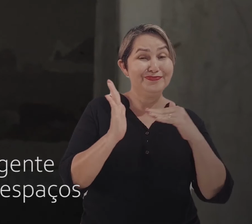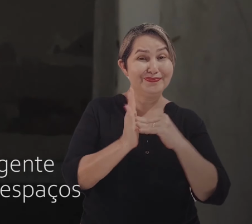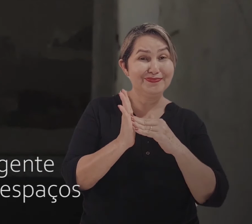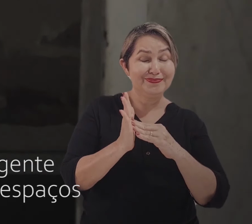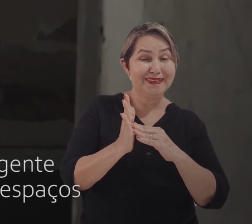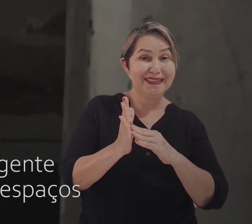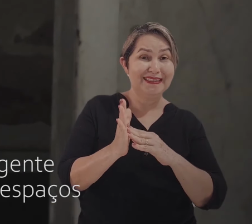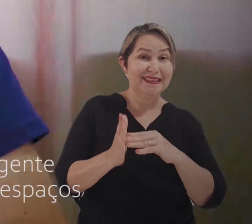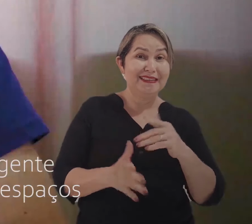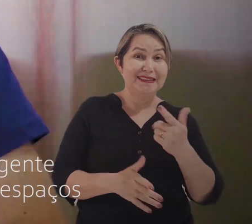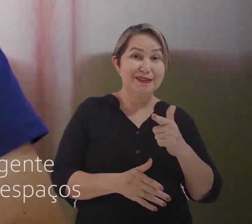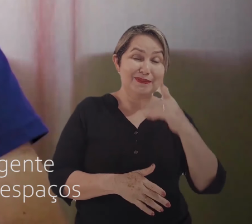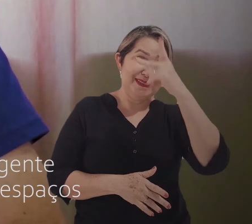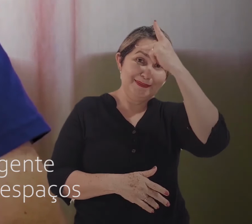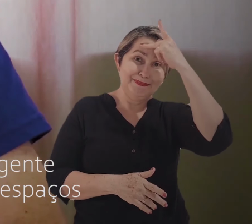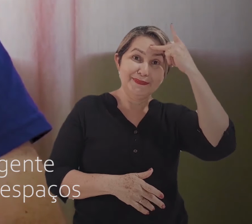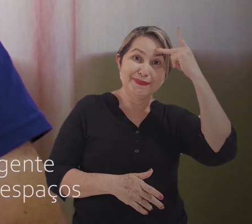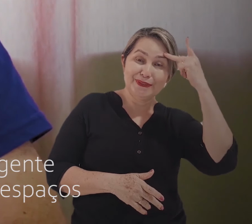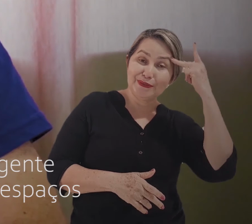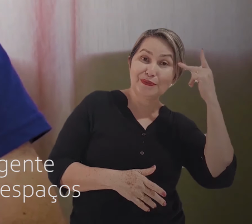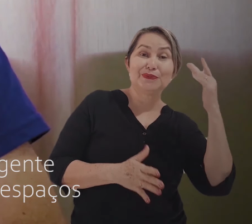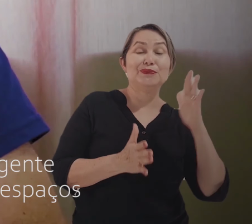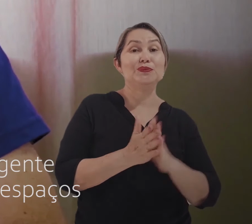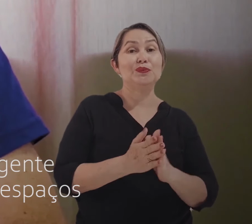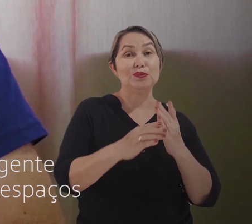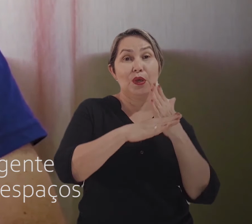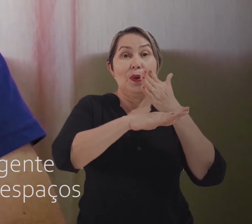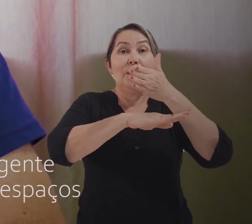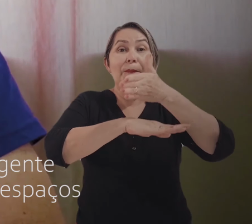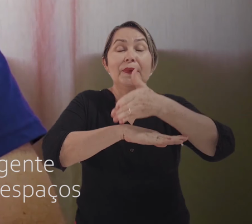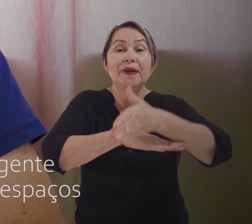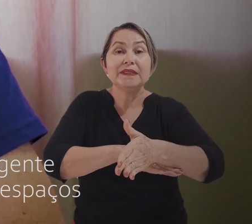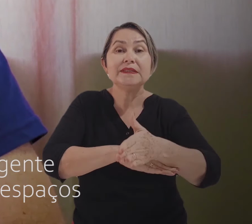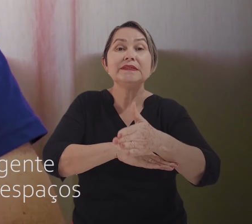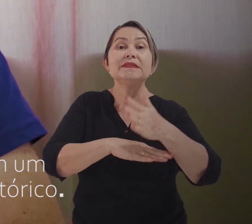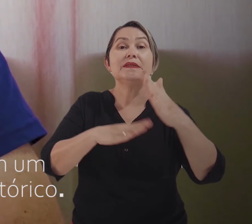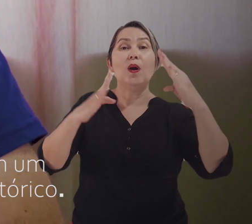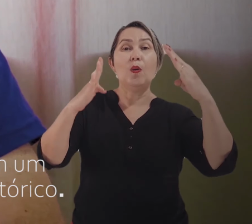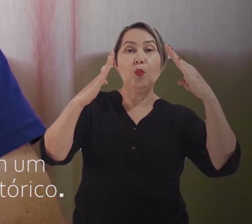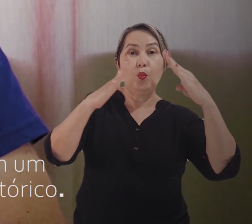como também o acesso a esses espaços.